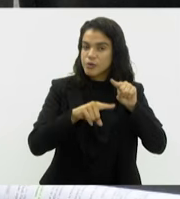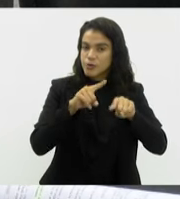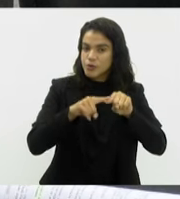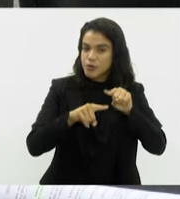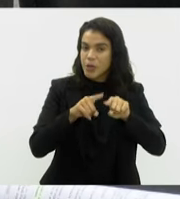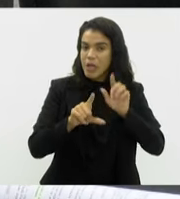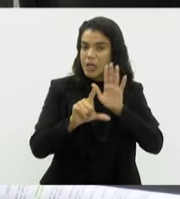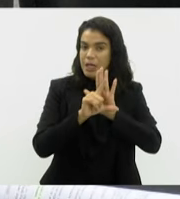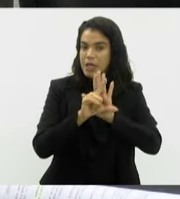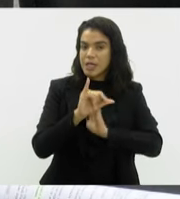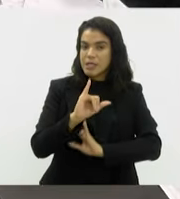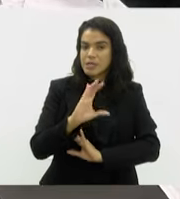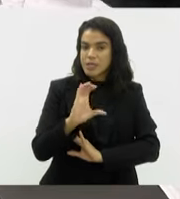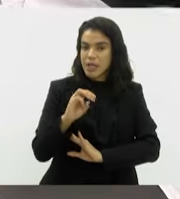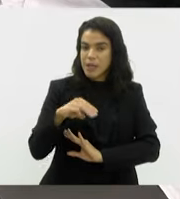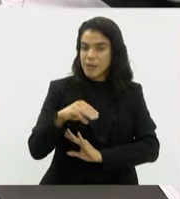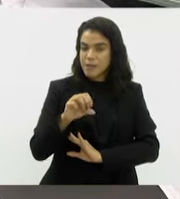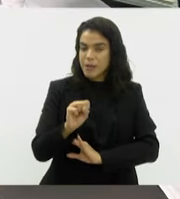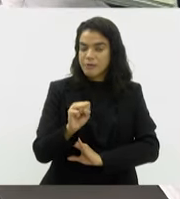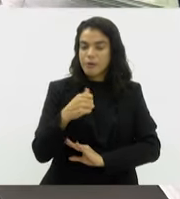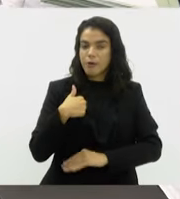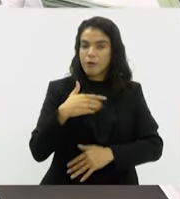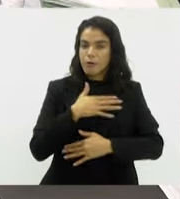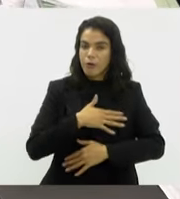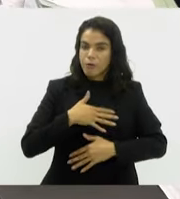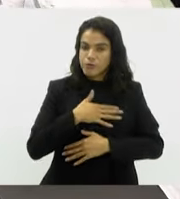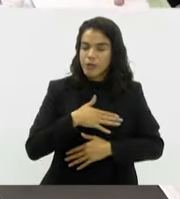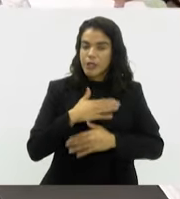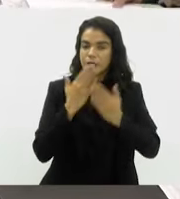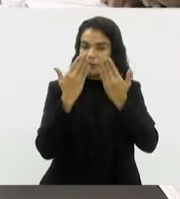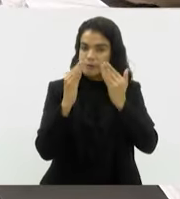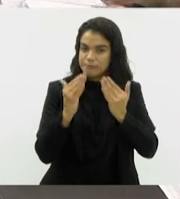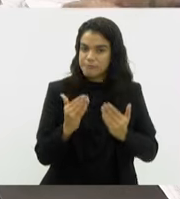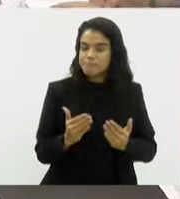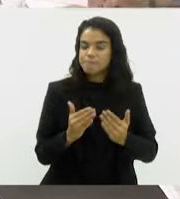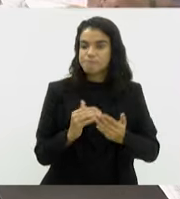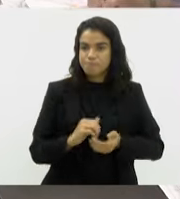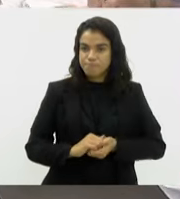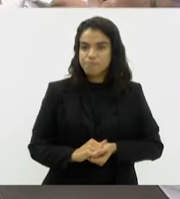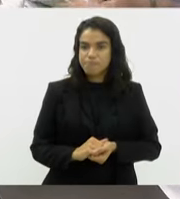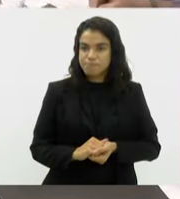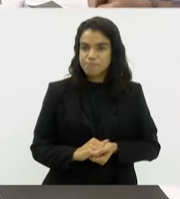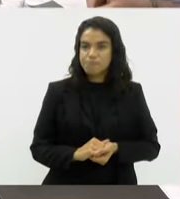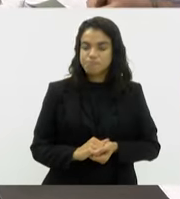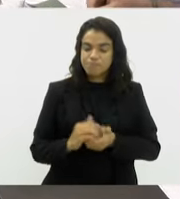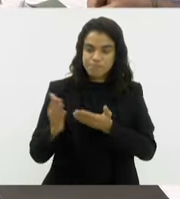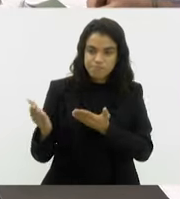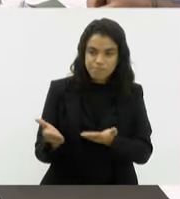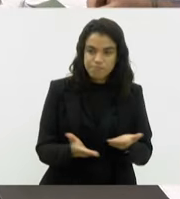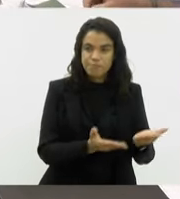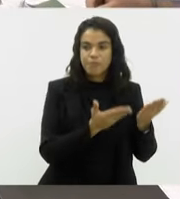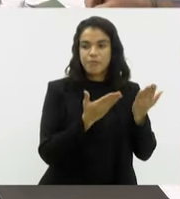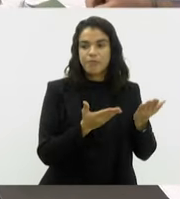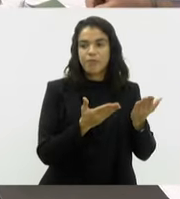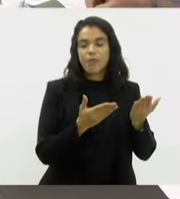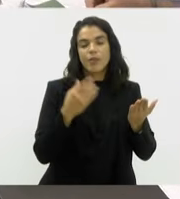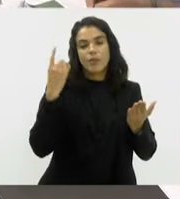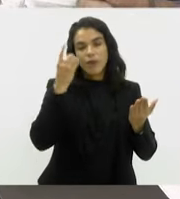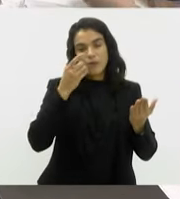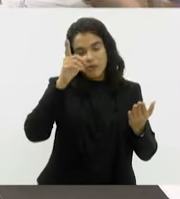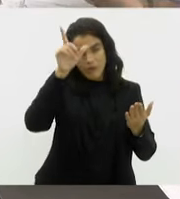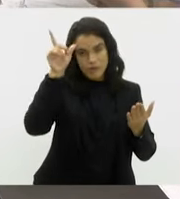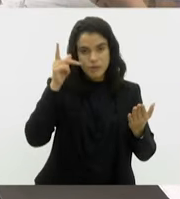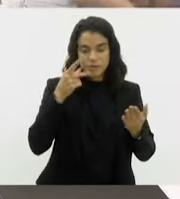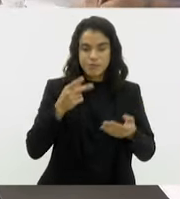lei do ICMS. Eu gostaria de pedir vista por uma sessão. Projeto com vista ao gabinete do deputado Luiz